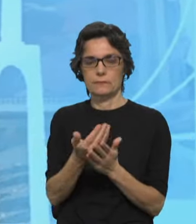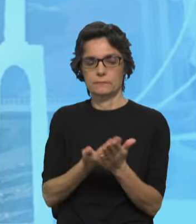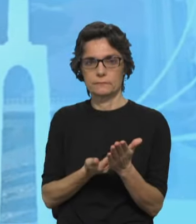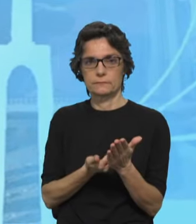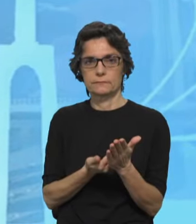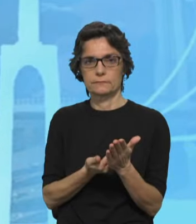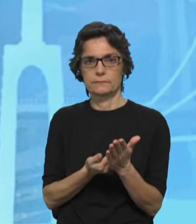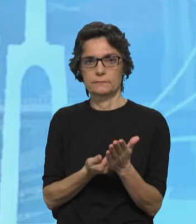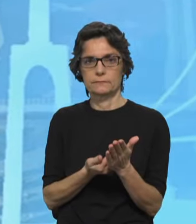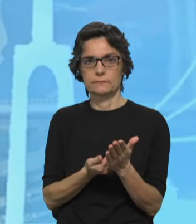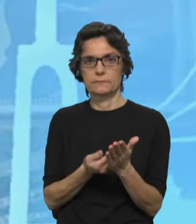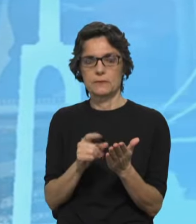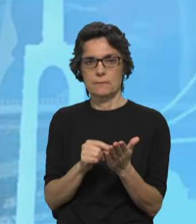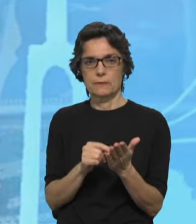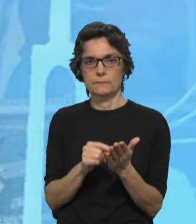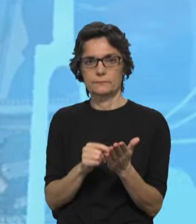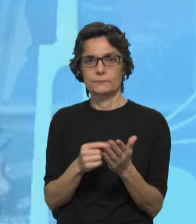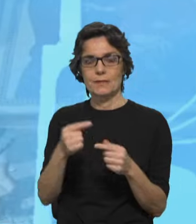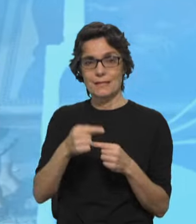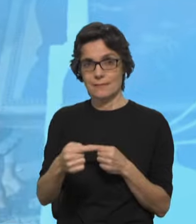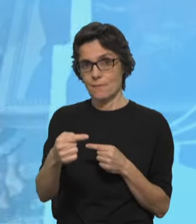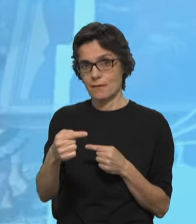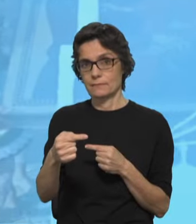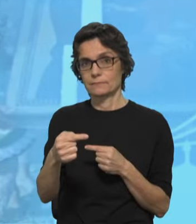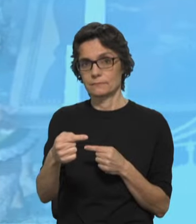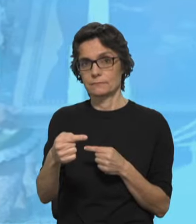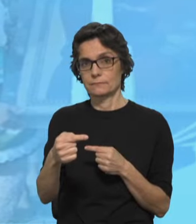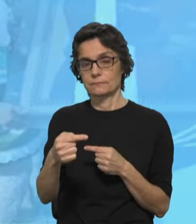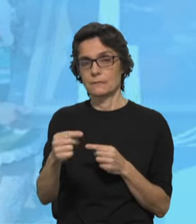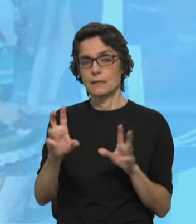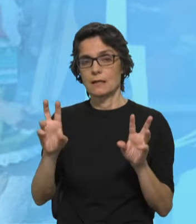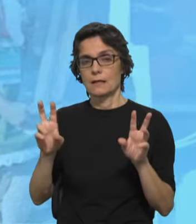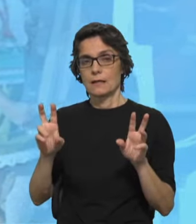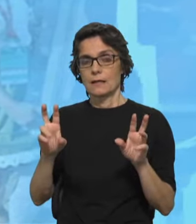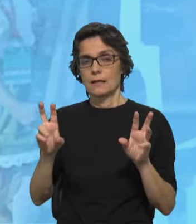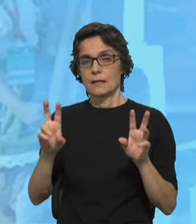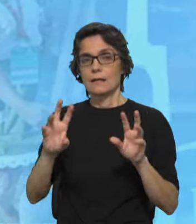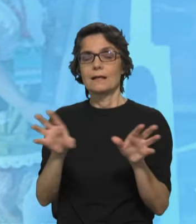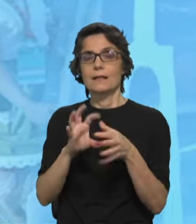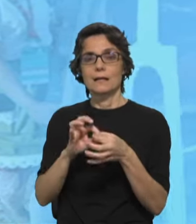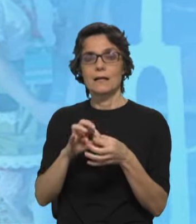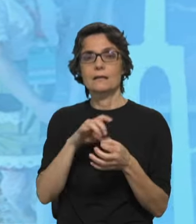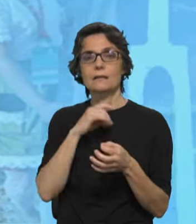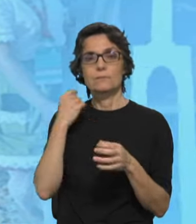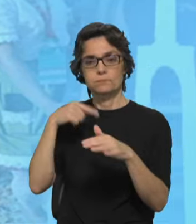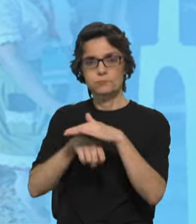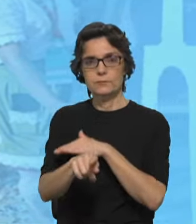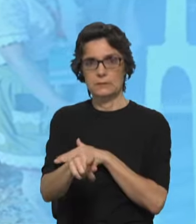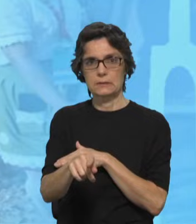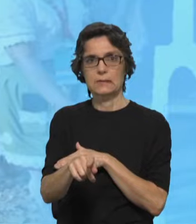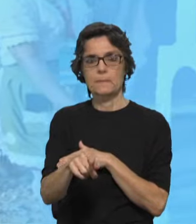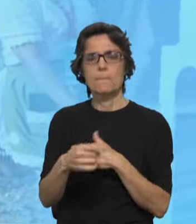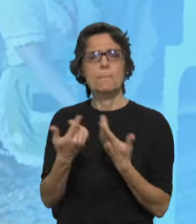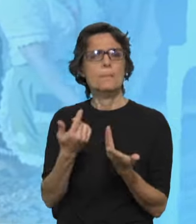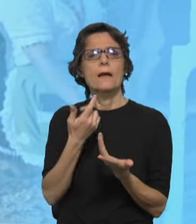domingo refere-se à Semana de Oração pelas Vocações. Que proposta é que é feita